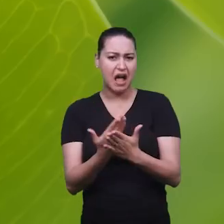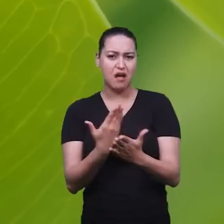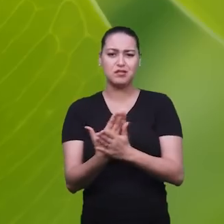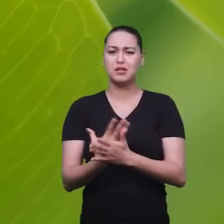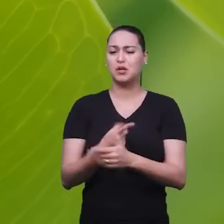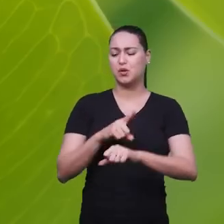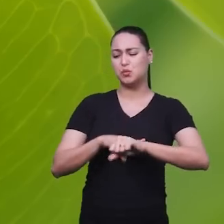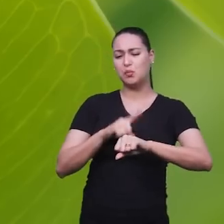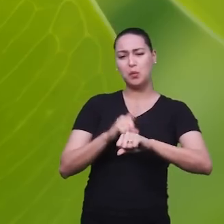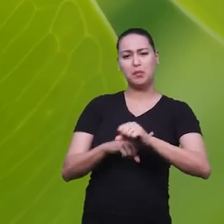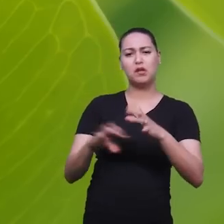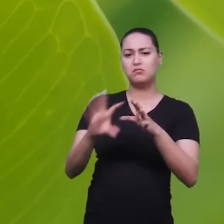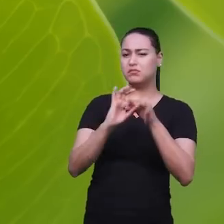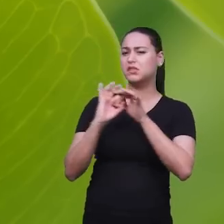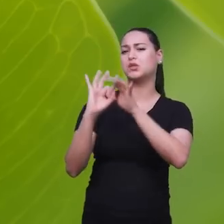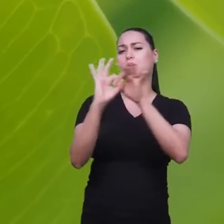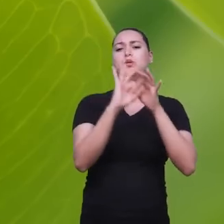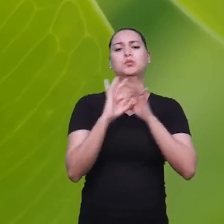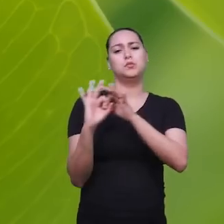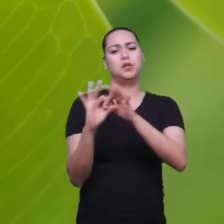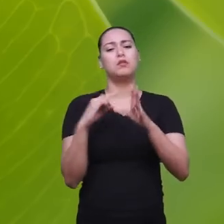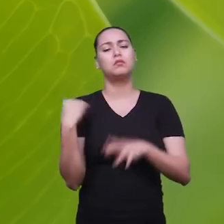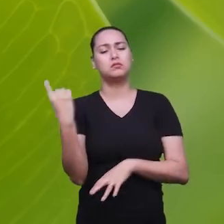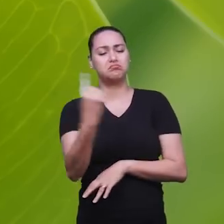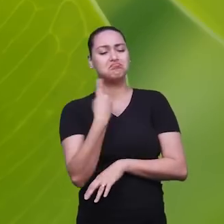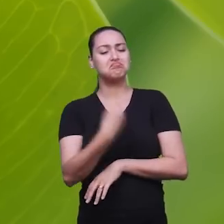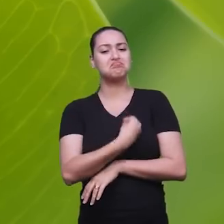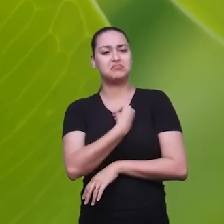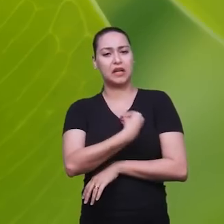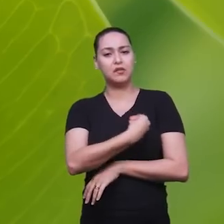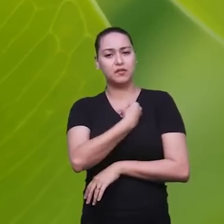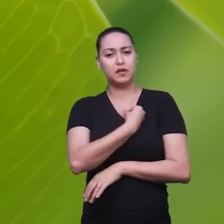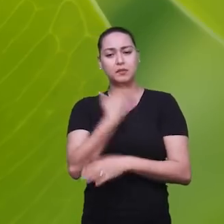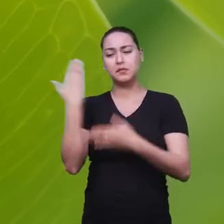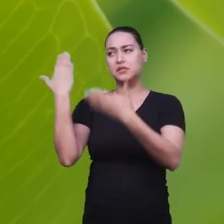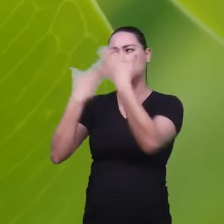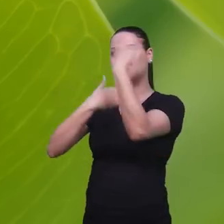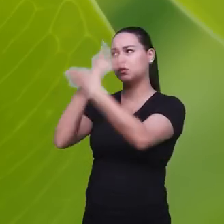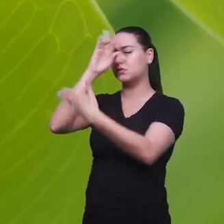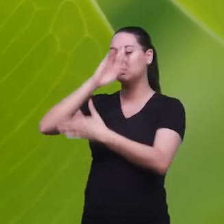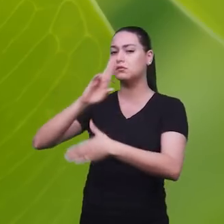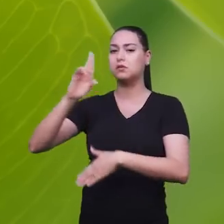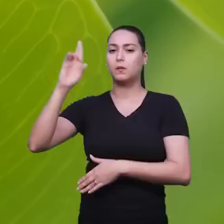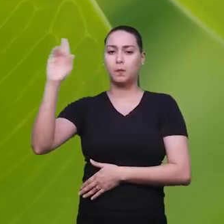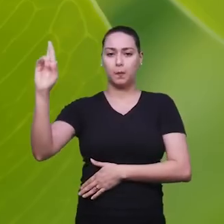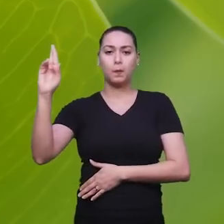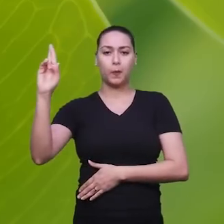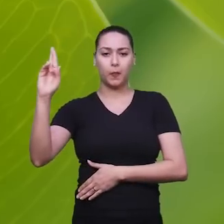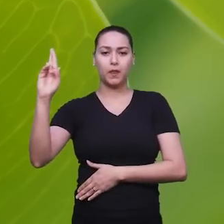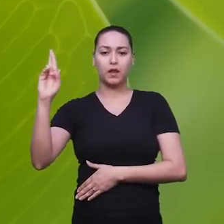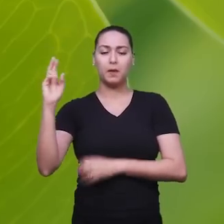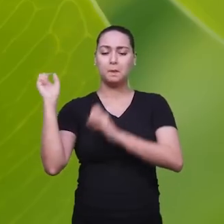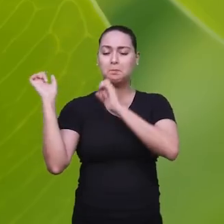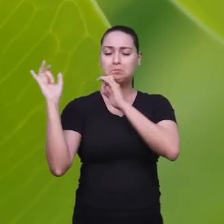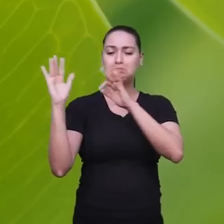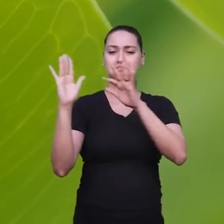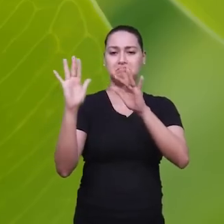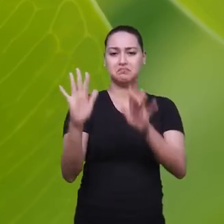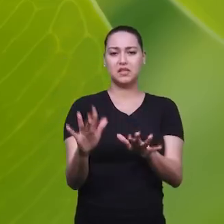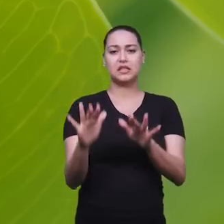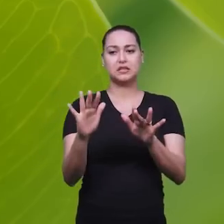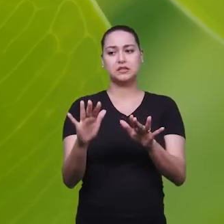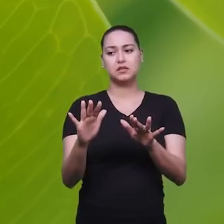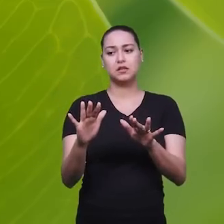aulas, os momentos de comunhão pelo qual nós passamos na presença do Senhor, tem sido